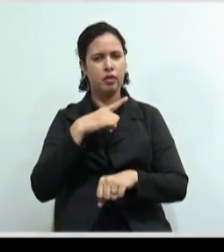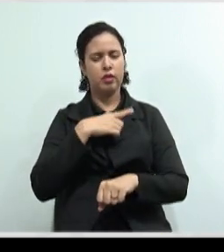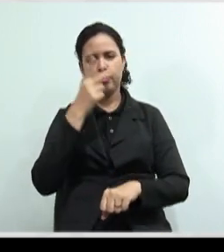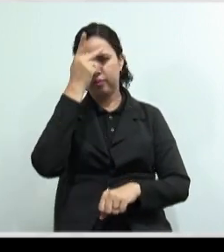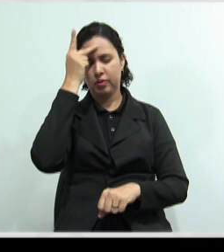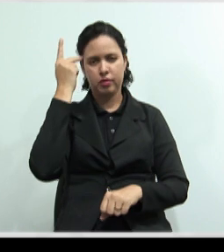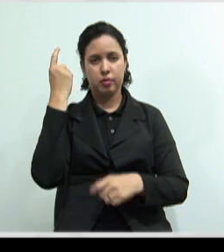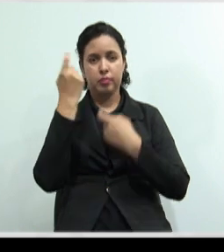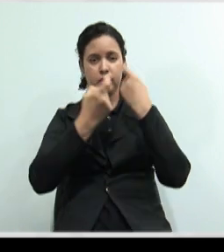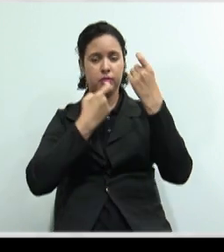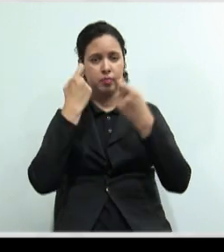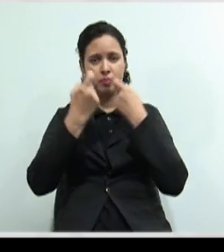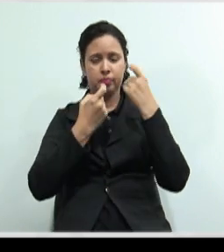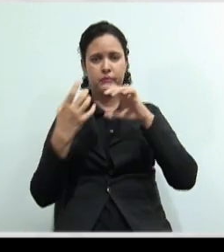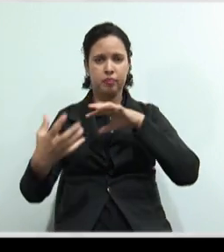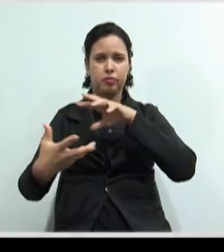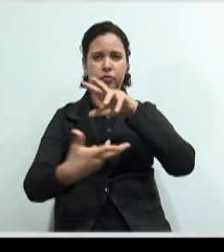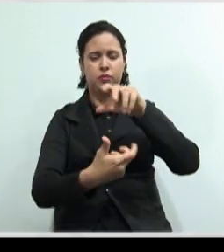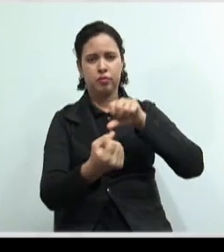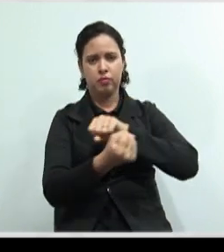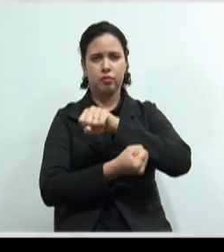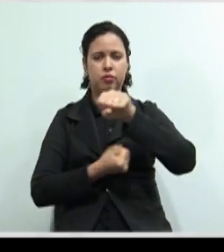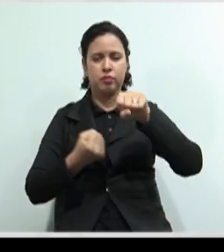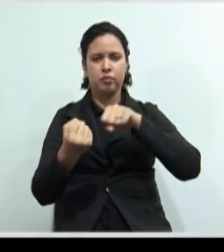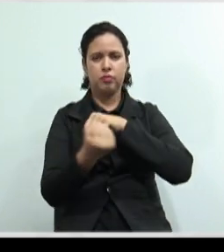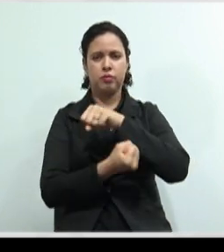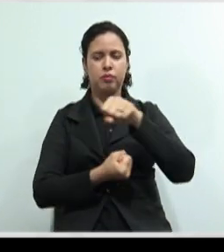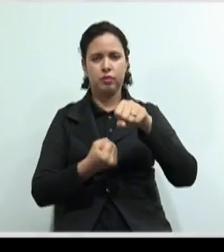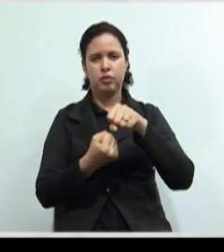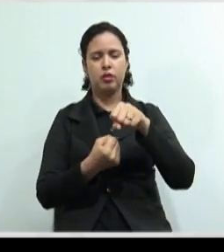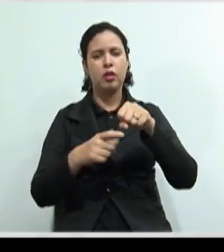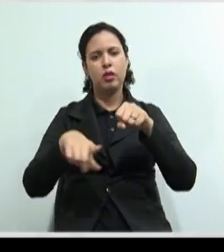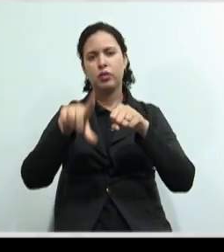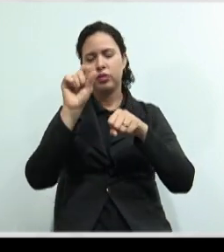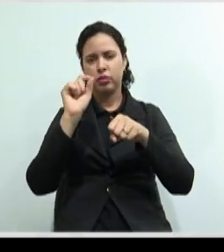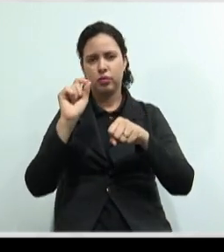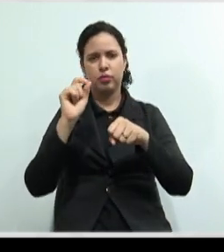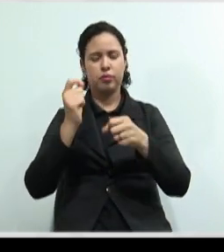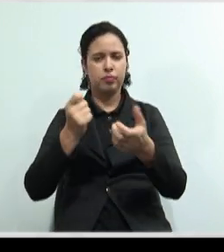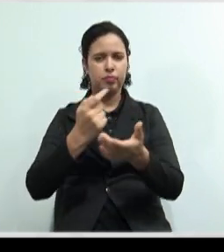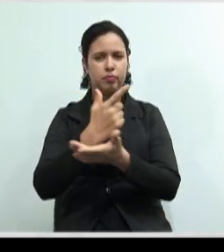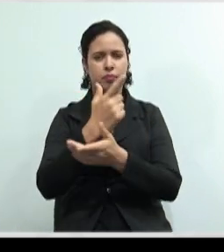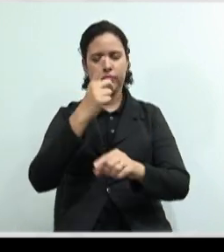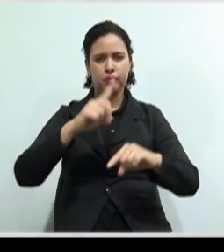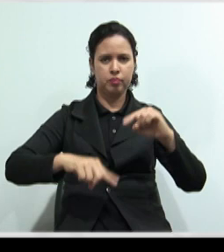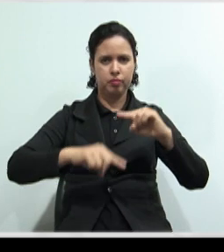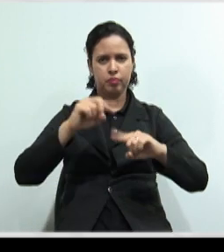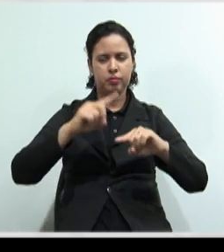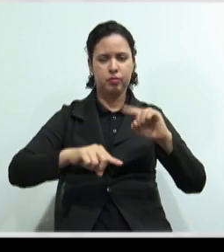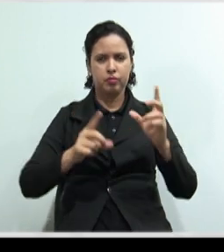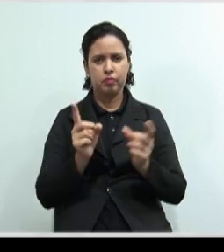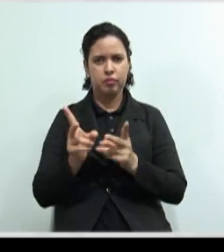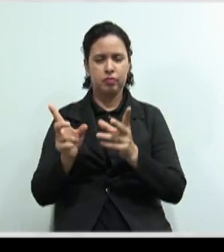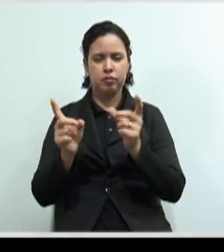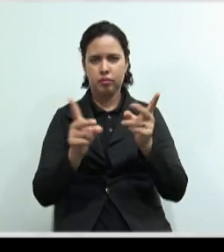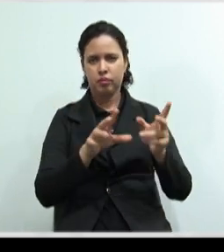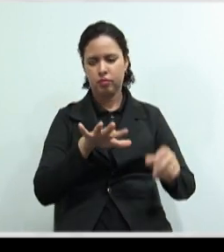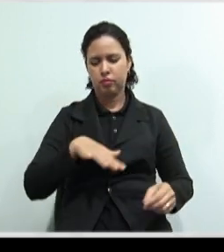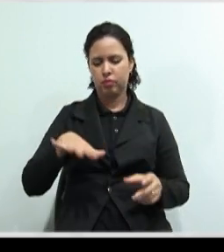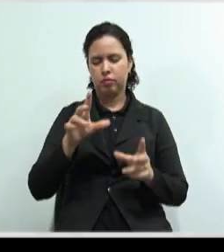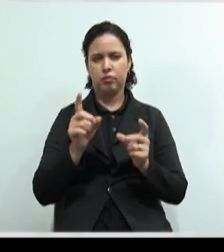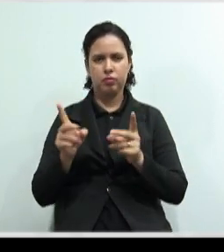com a sustentabilidade e que optam por comprar produtos vendidos por meio do comércio justo. Por exemplo,